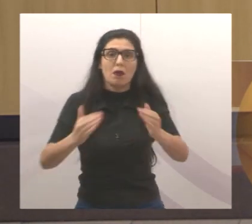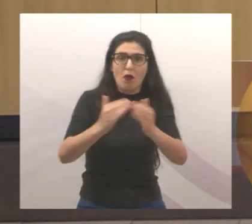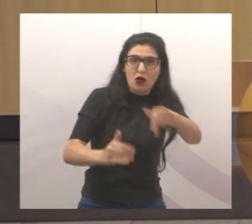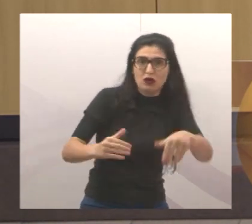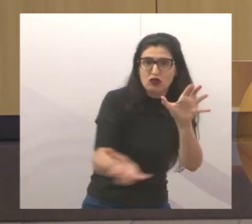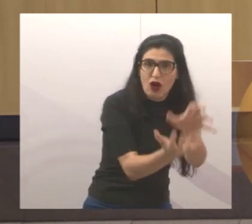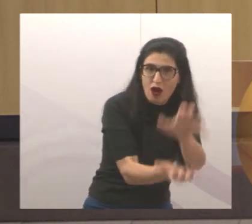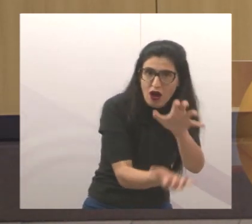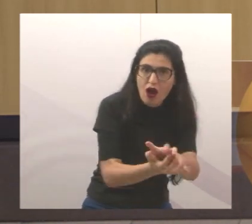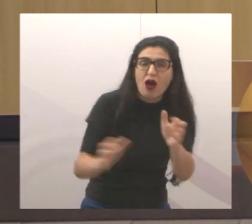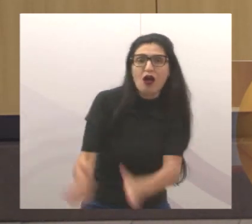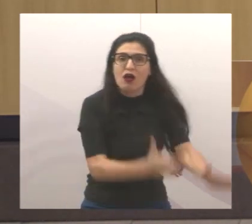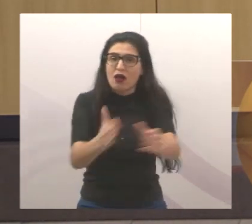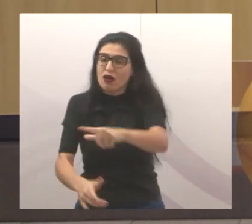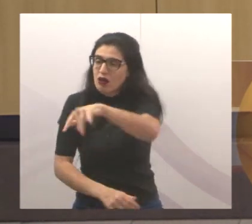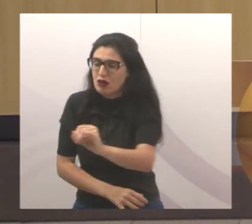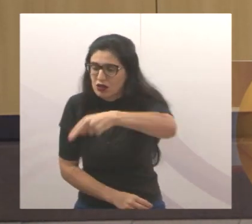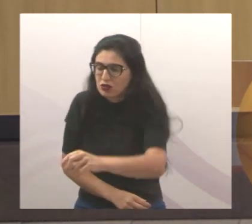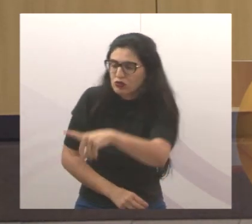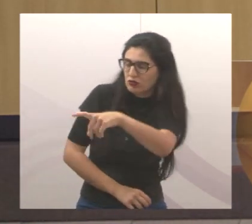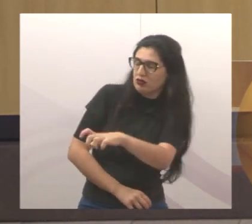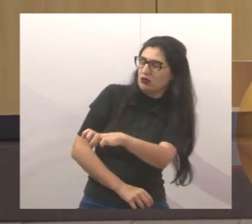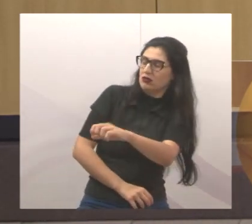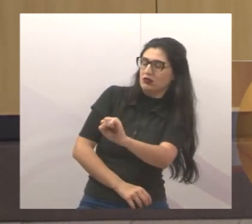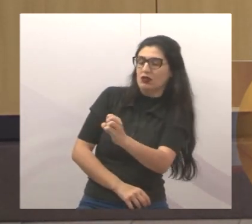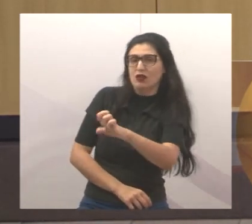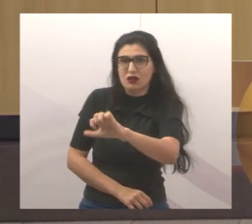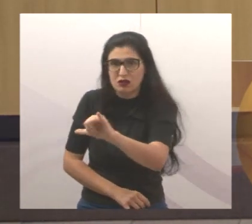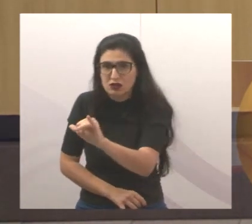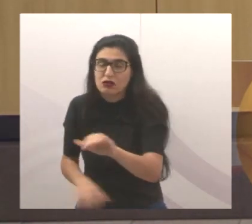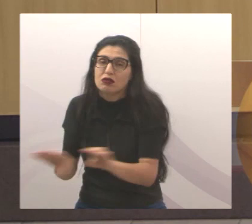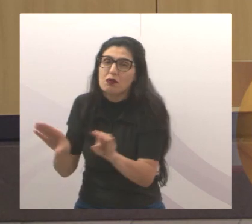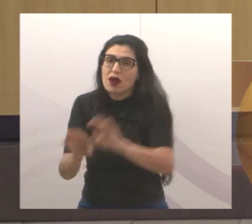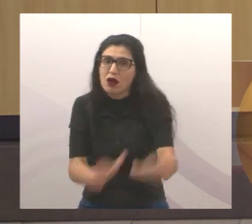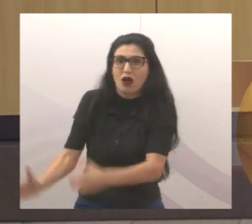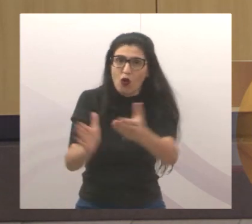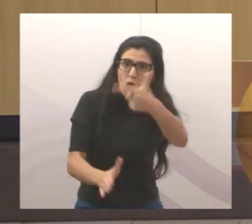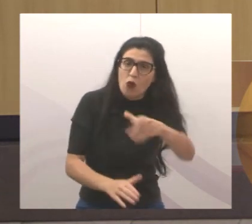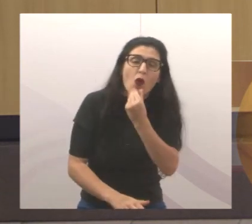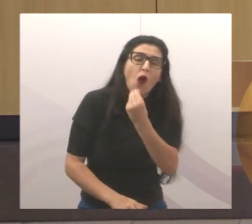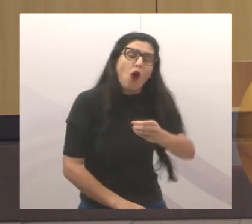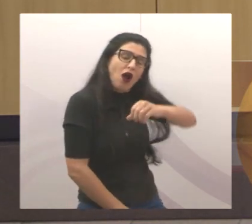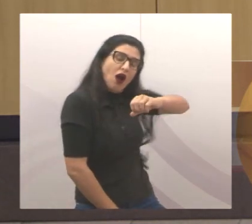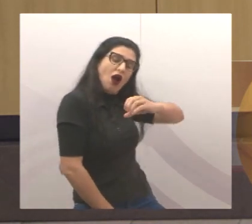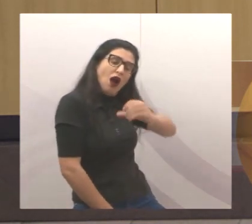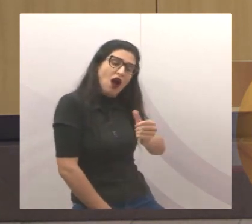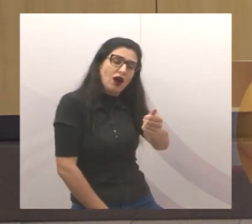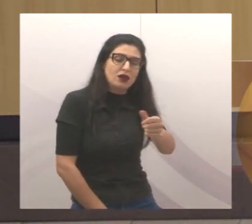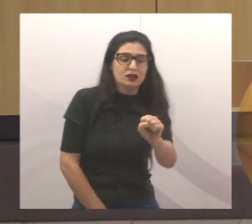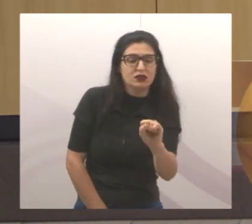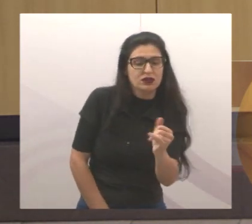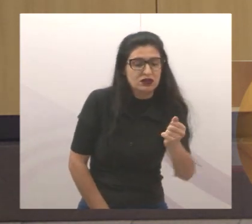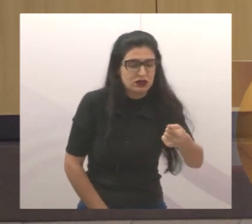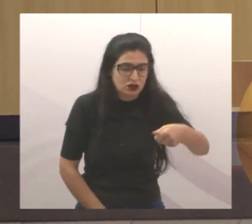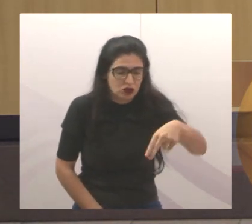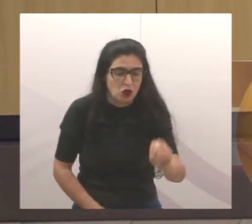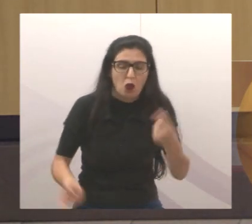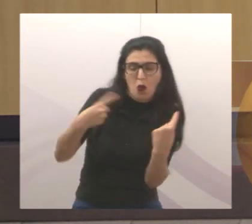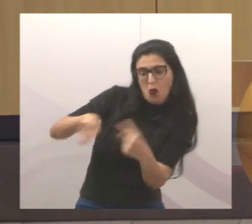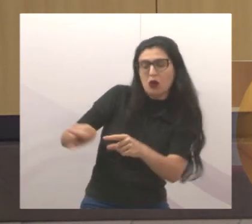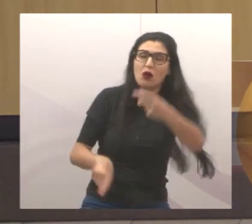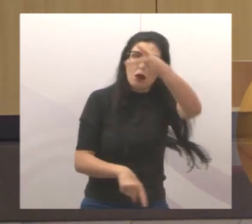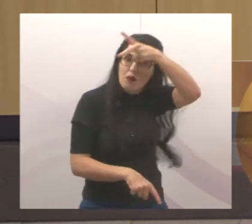Rosa, Lindsey Cristina Rosa e Cassiano Ricardo Salgado Borges, contra o prefeito municipal de Jacareí, o